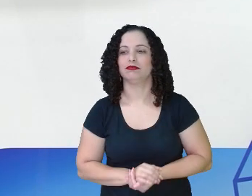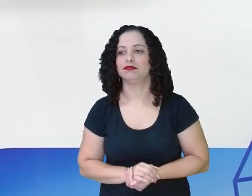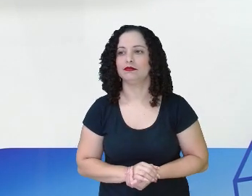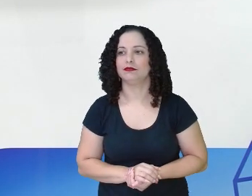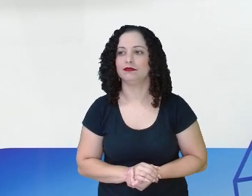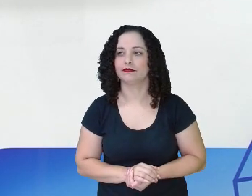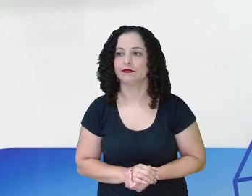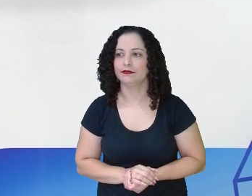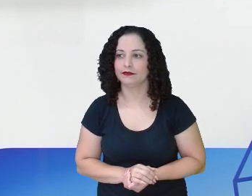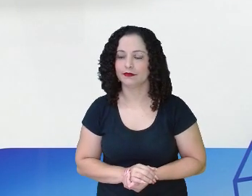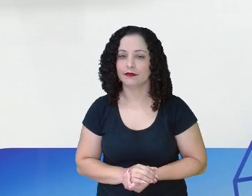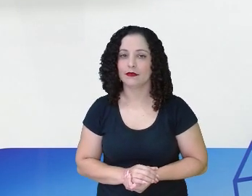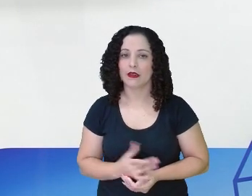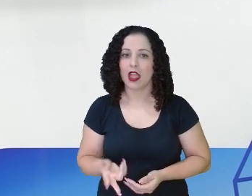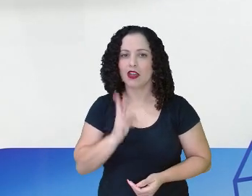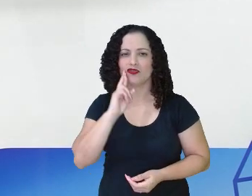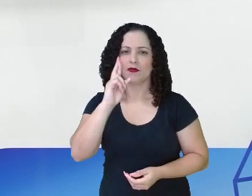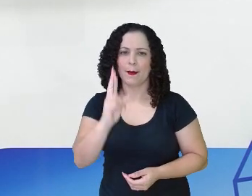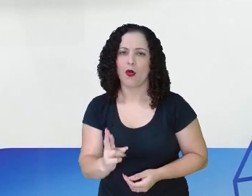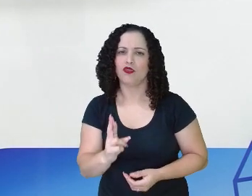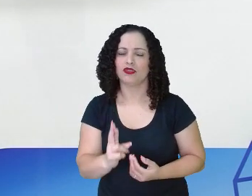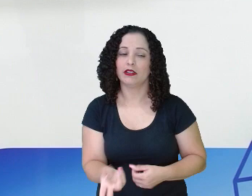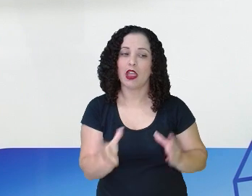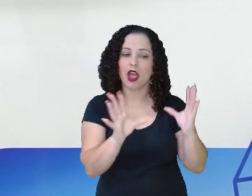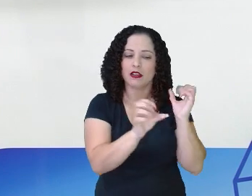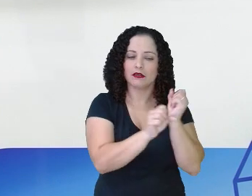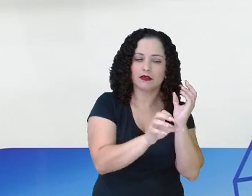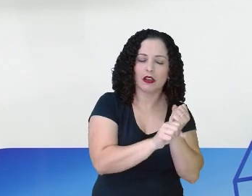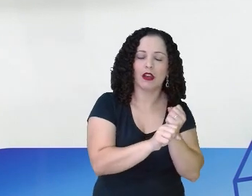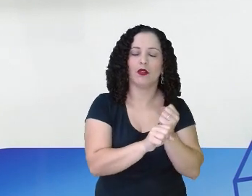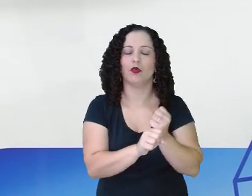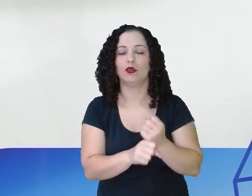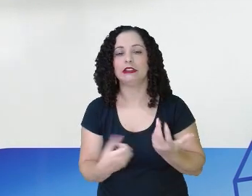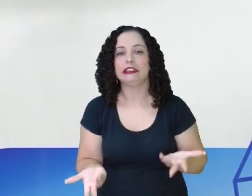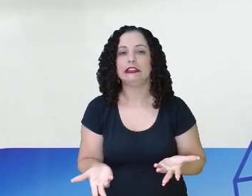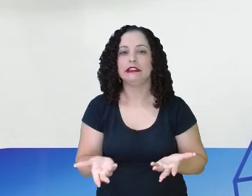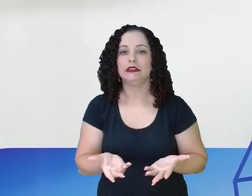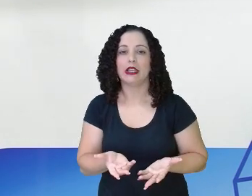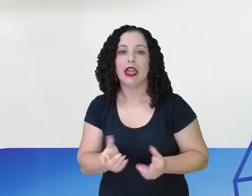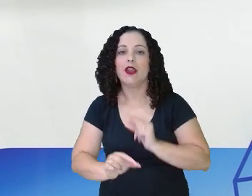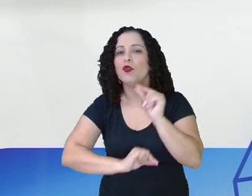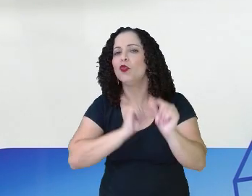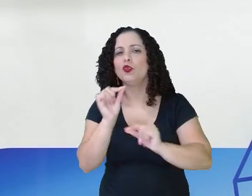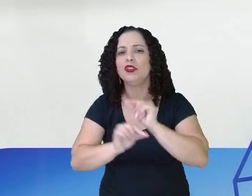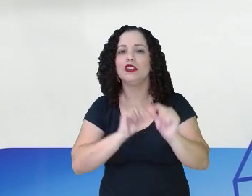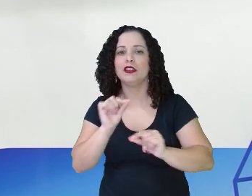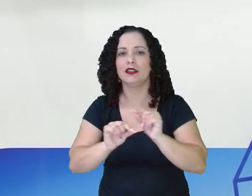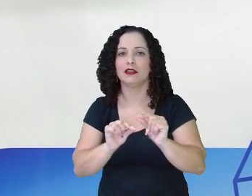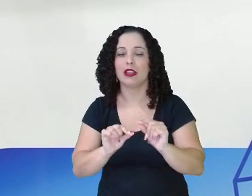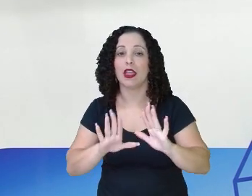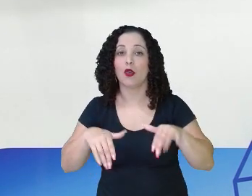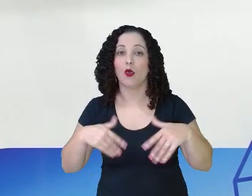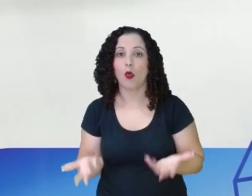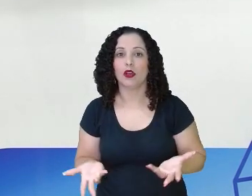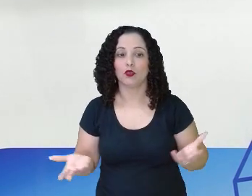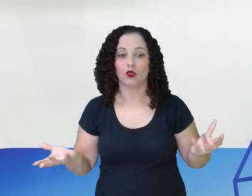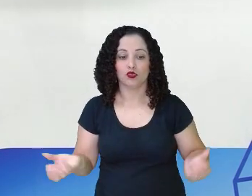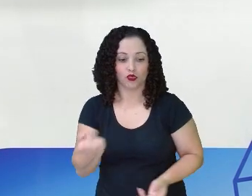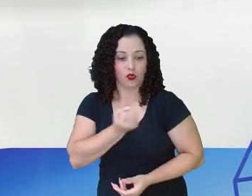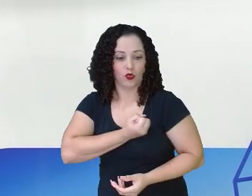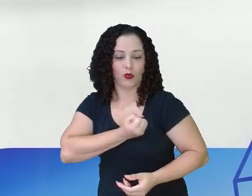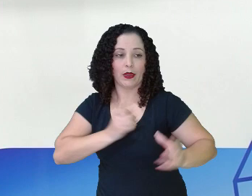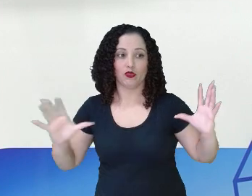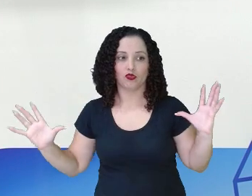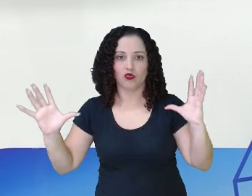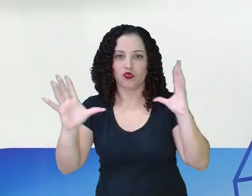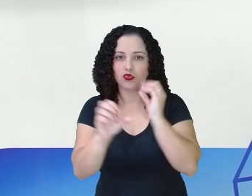O resultado de uma adição entre dois ou mais números é conhecido como soma. E os números a serem somados são